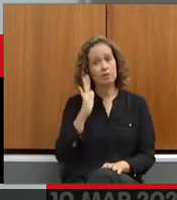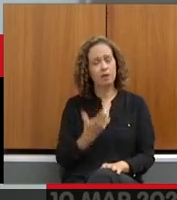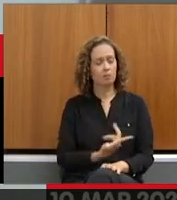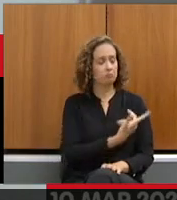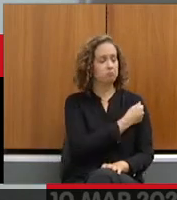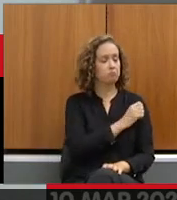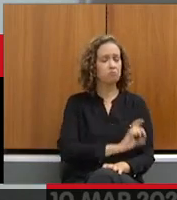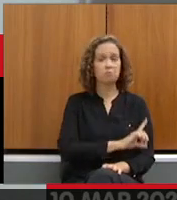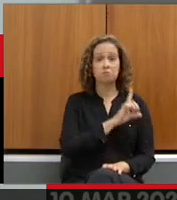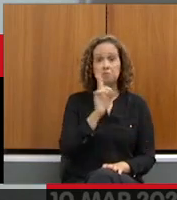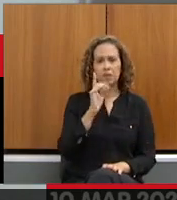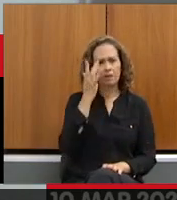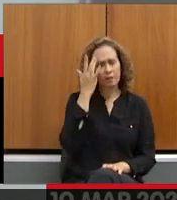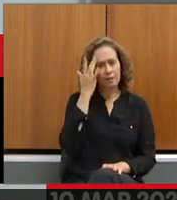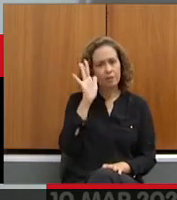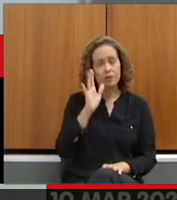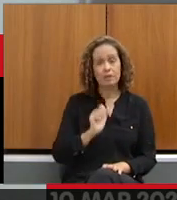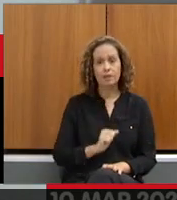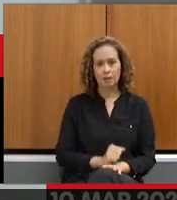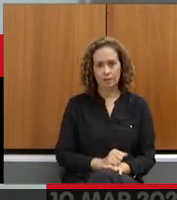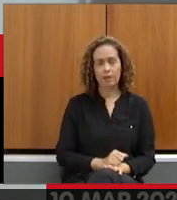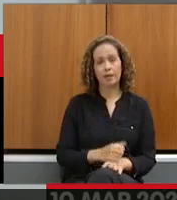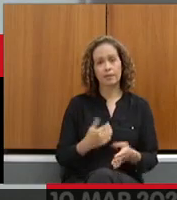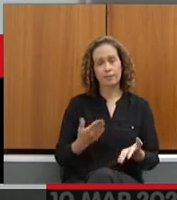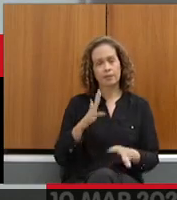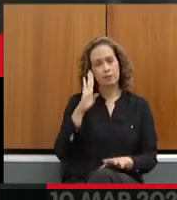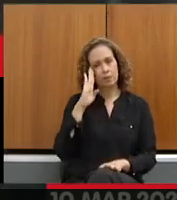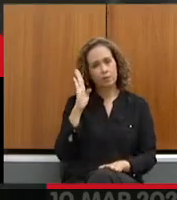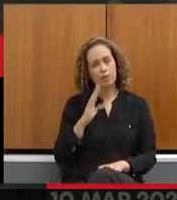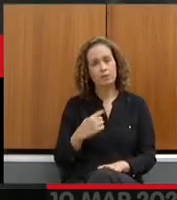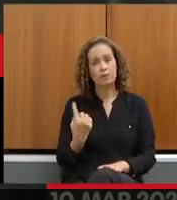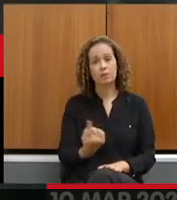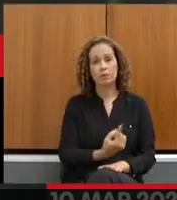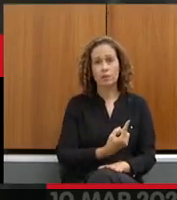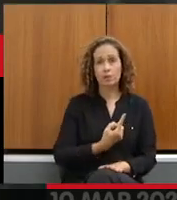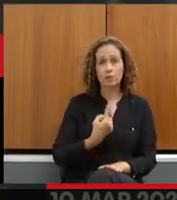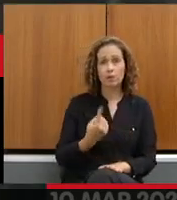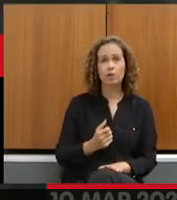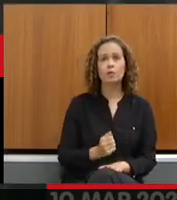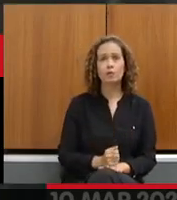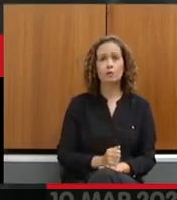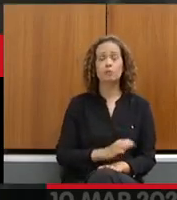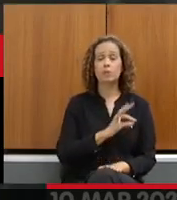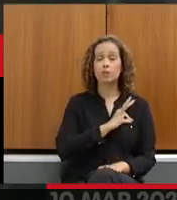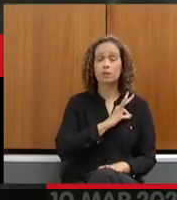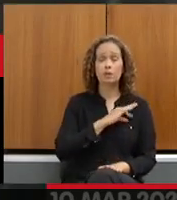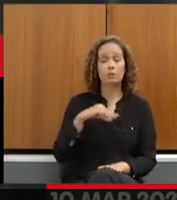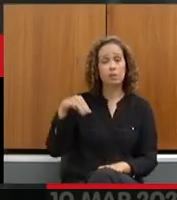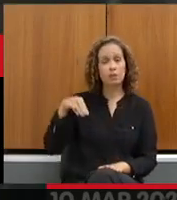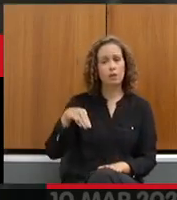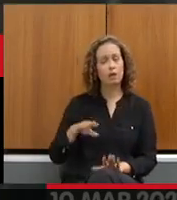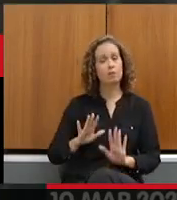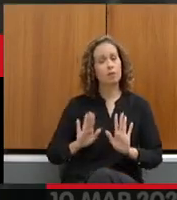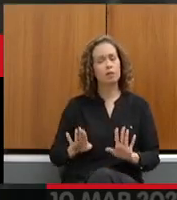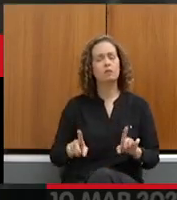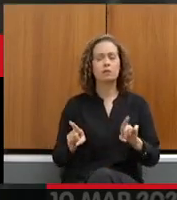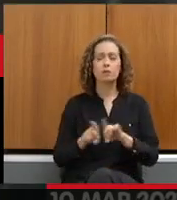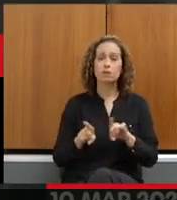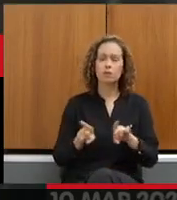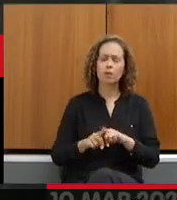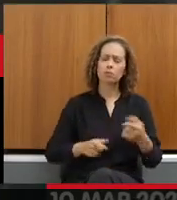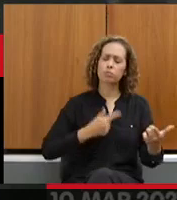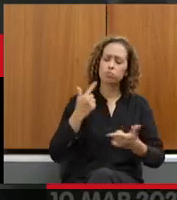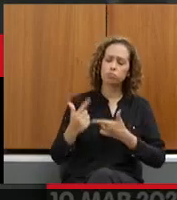vacinados A exemplo dos nossos militares mas que ainda assim também estão na linha de frente no combate